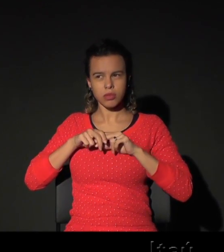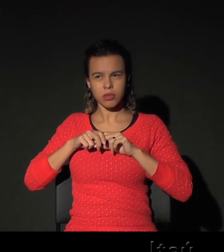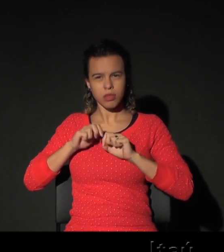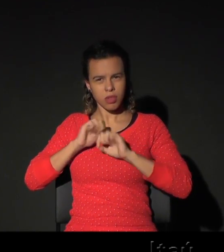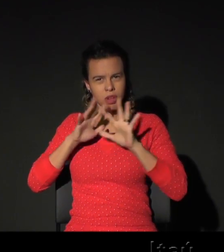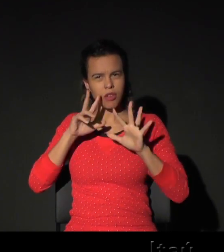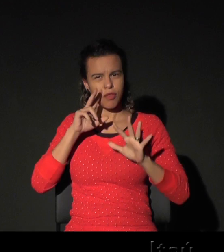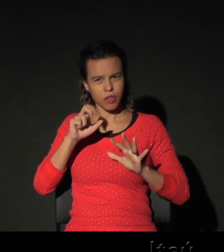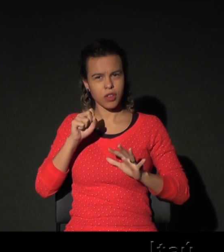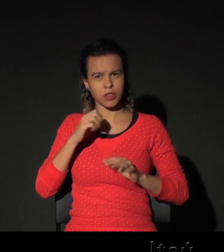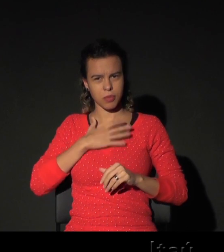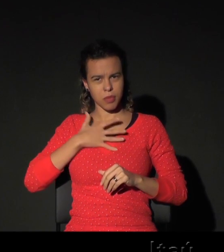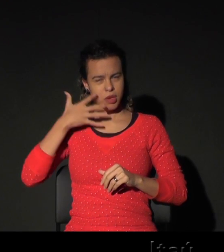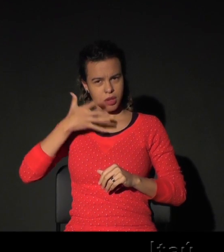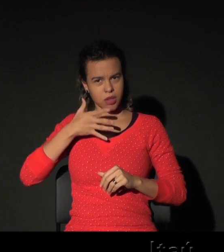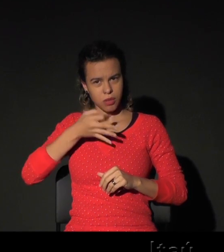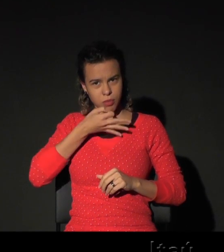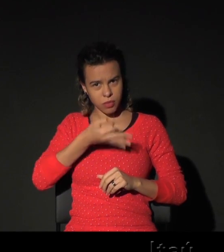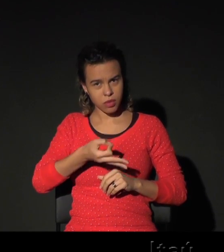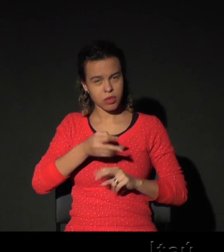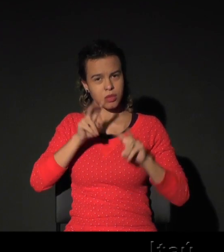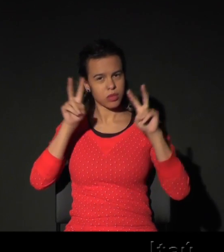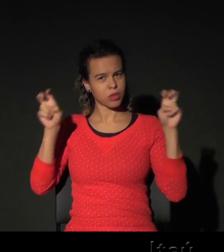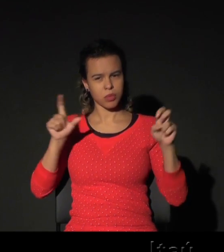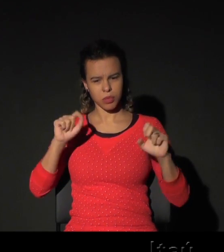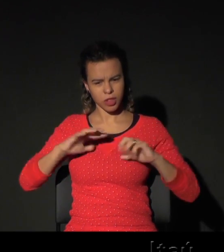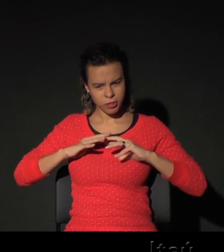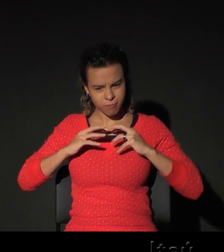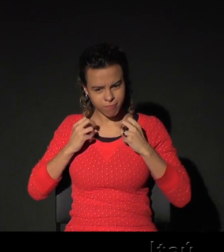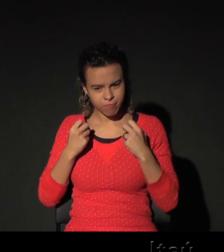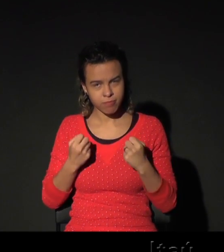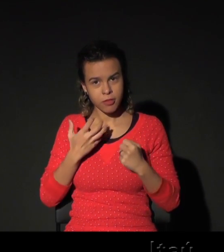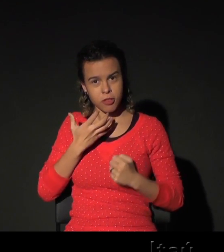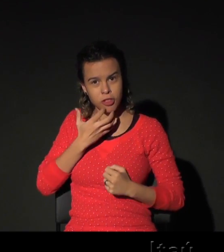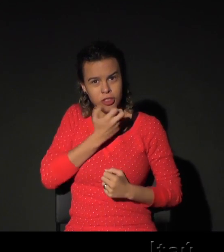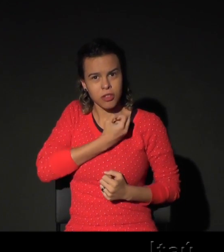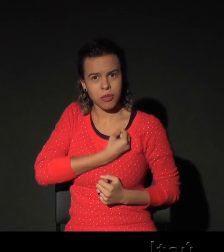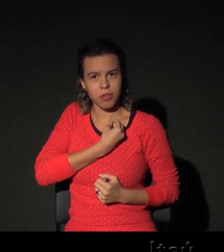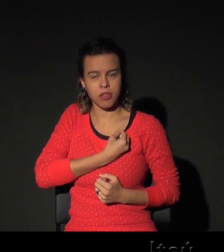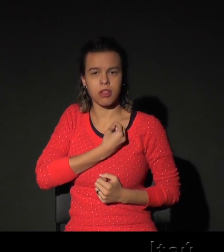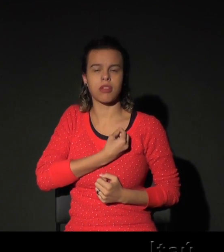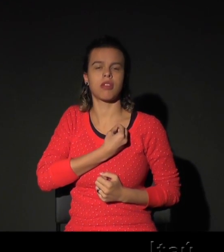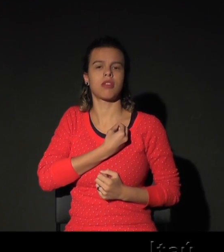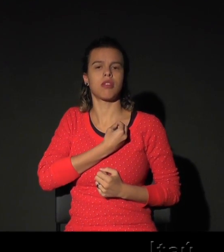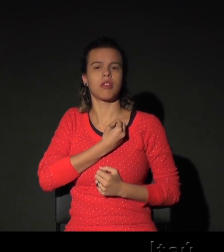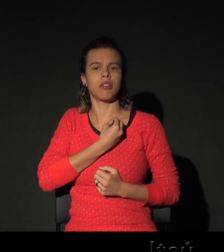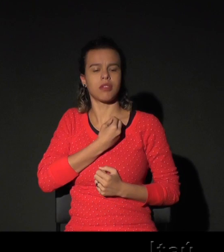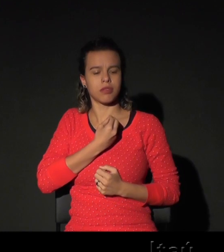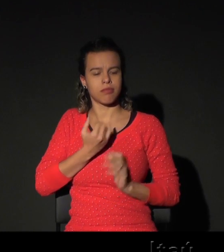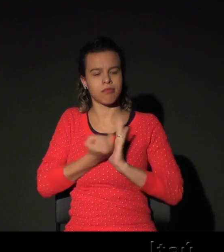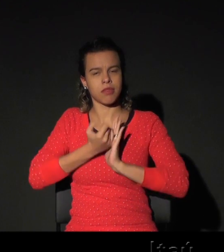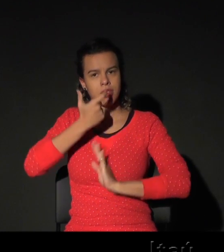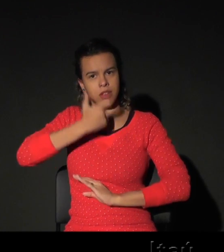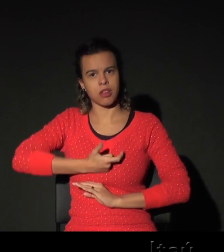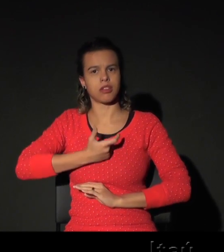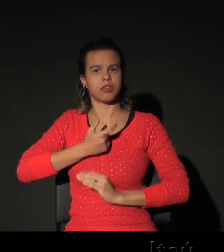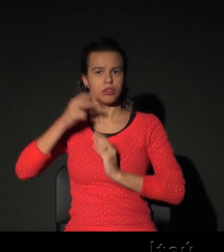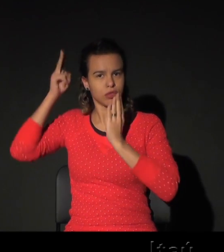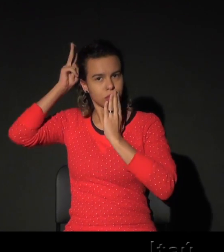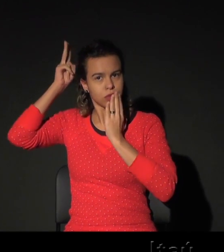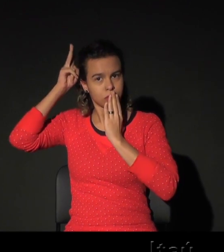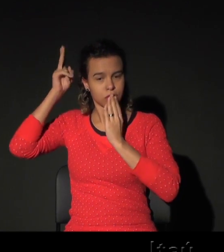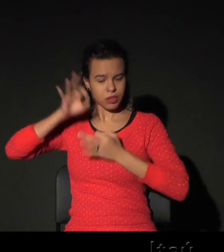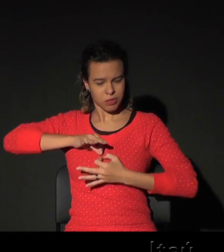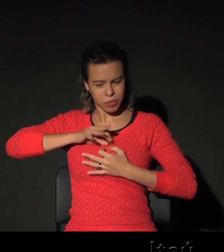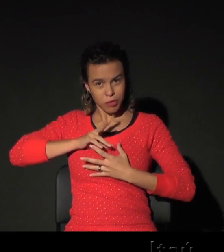claro bem forte no meu discurso dessa sobrevivência enquanto identidade indígena que essa